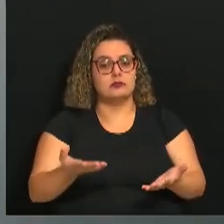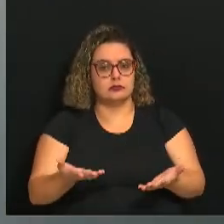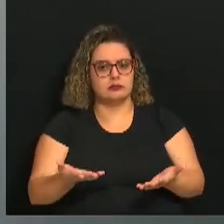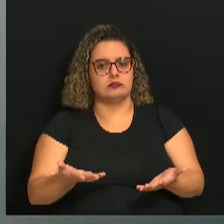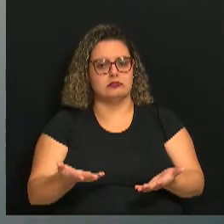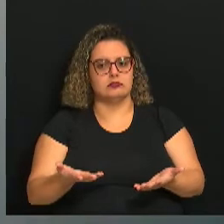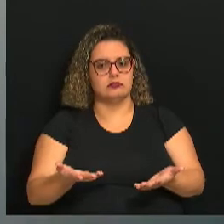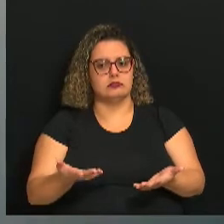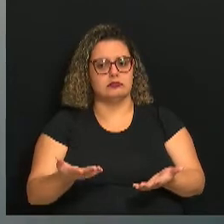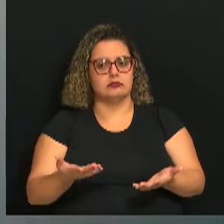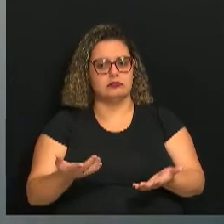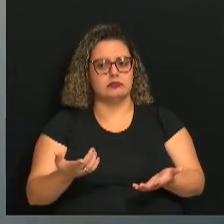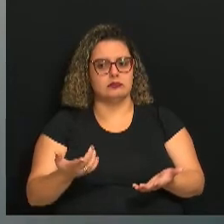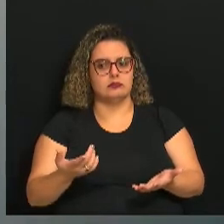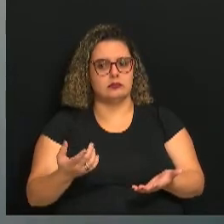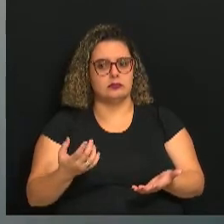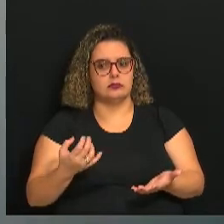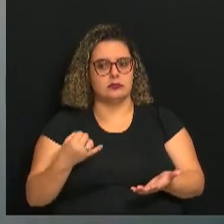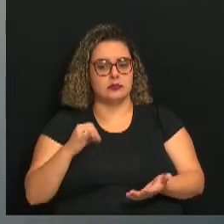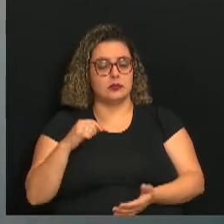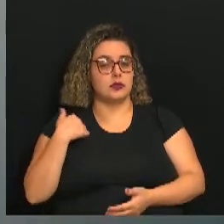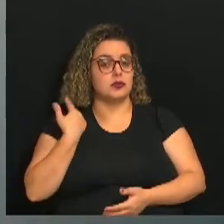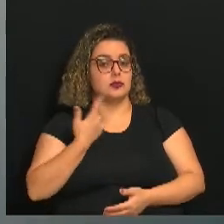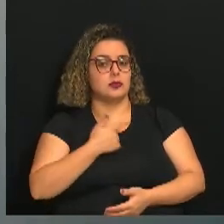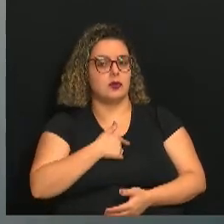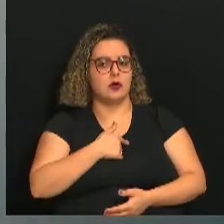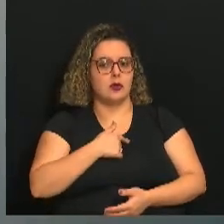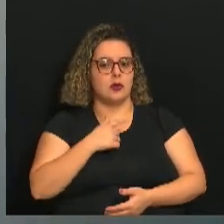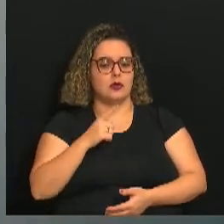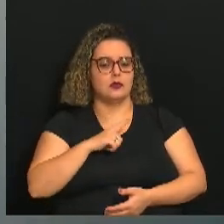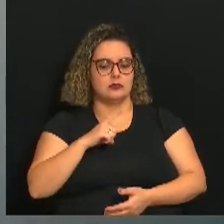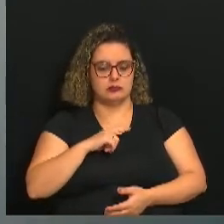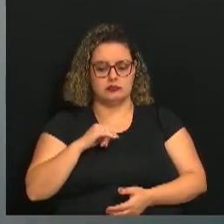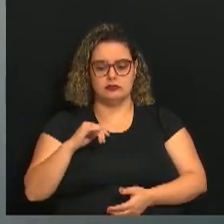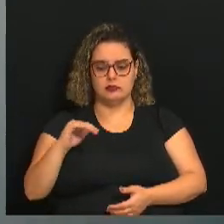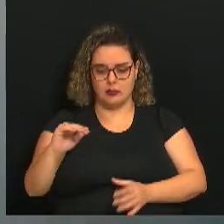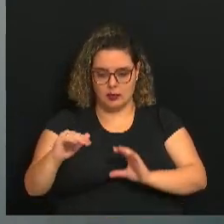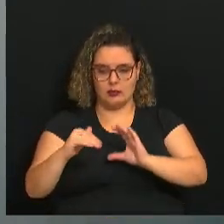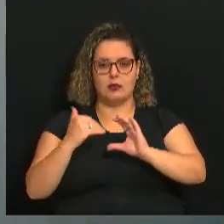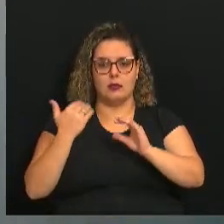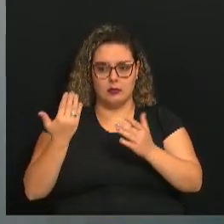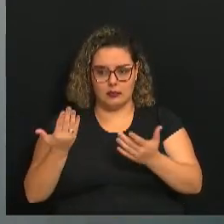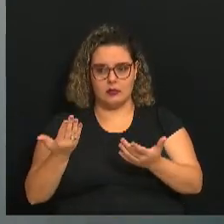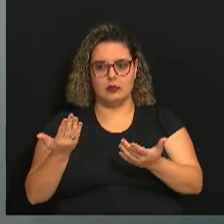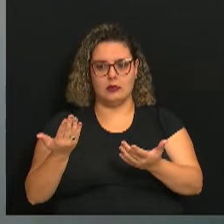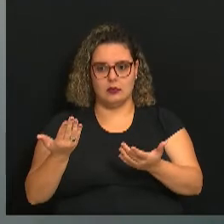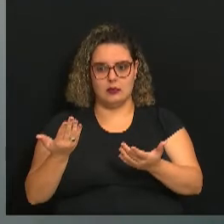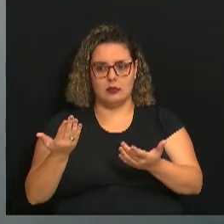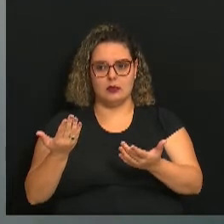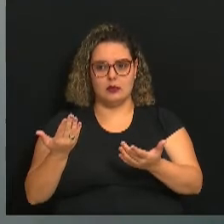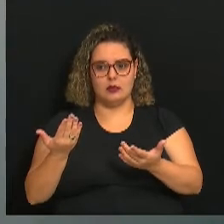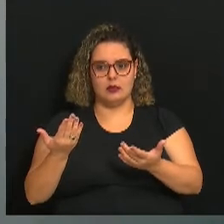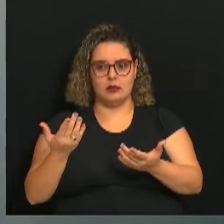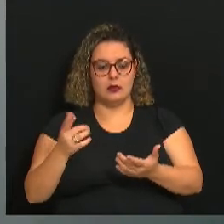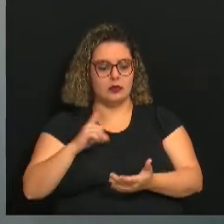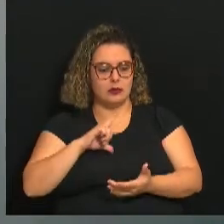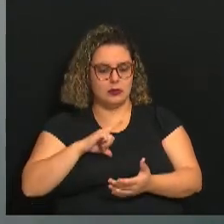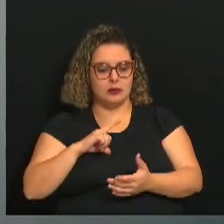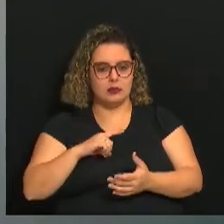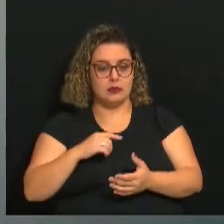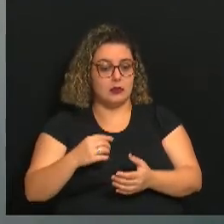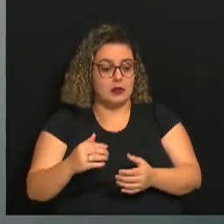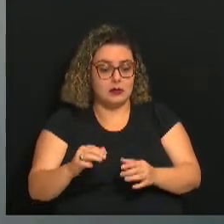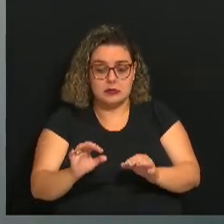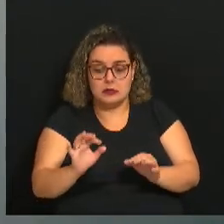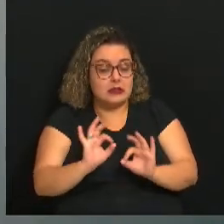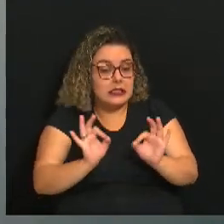a gente tivesse sido notificado para não repassar, porque a empresa... A gente teria sido notificado, que a gente não foi notificado